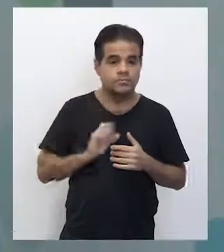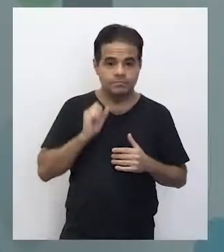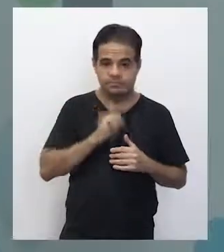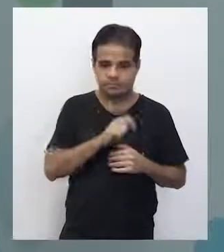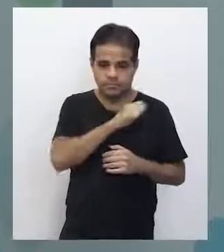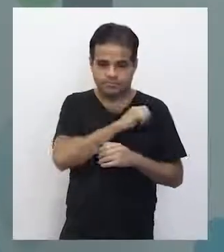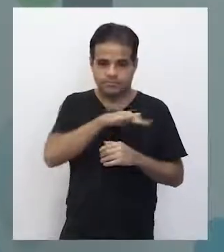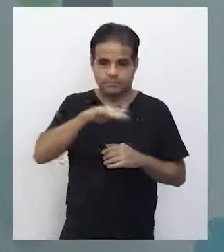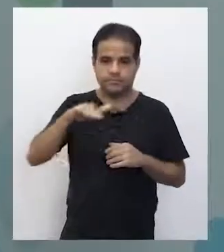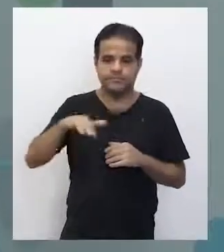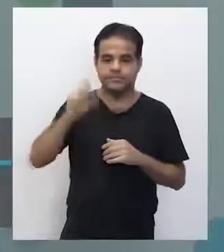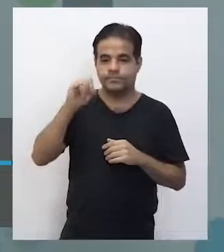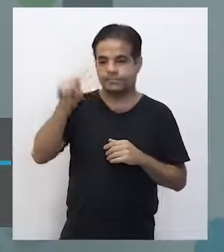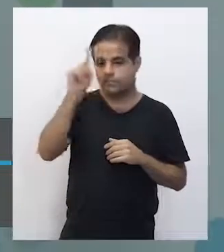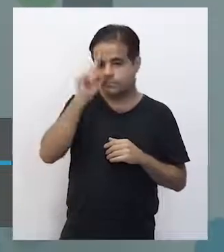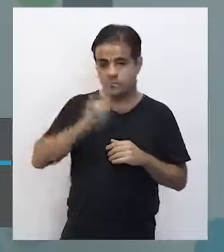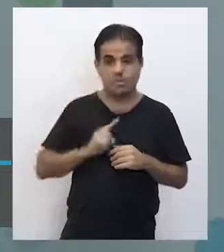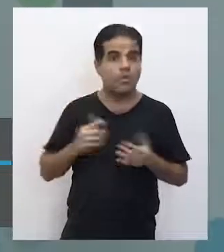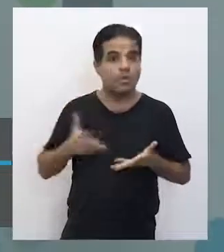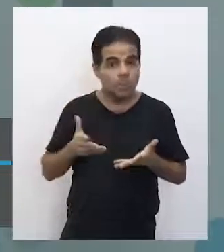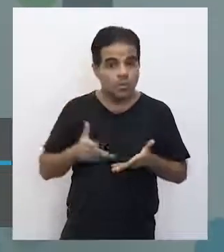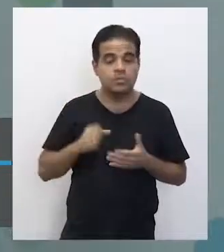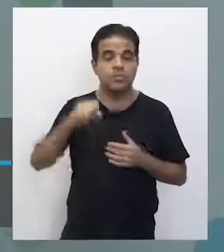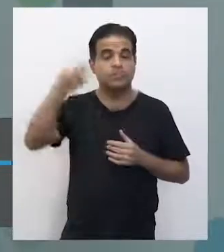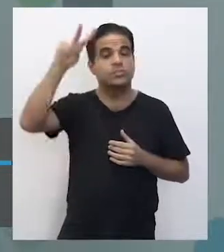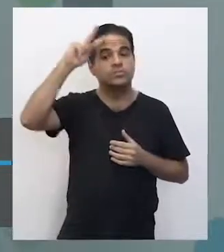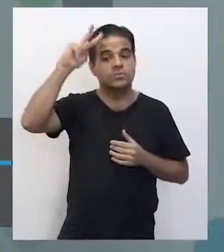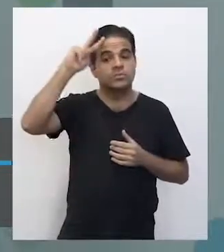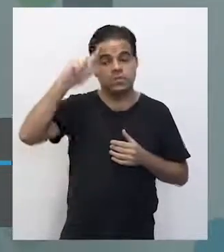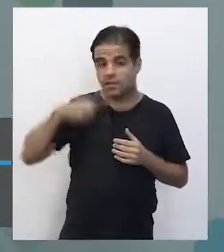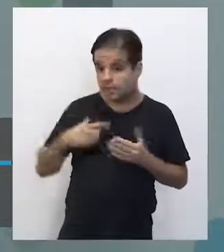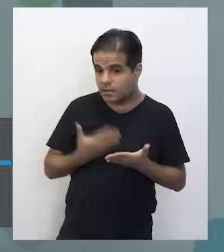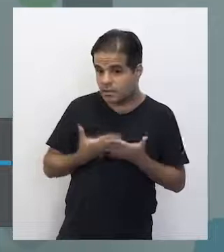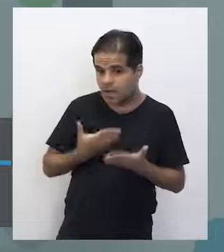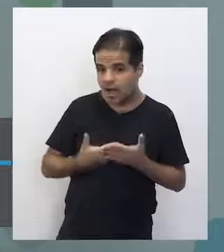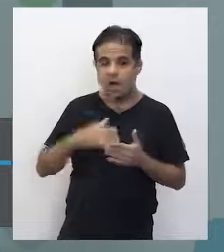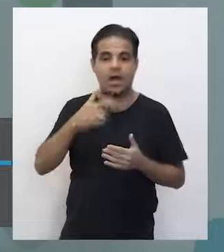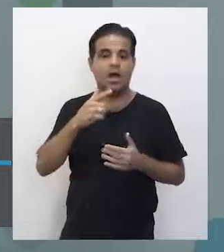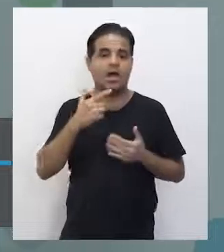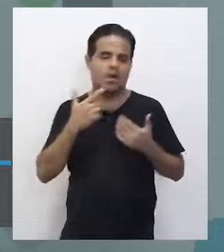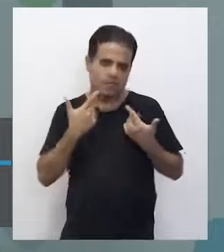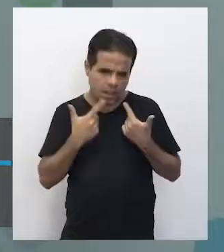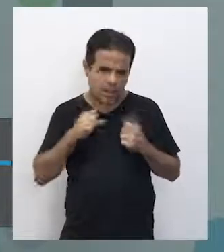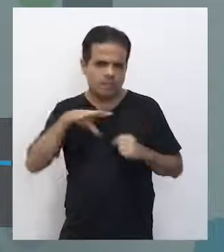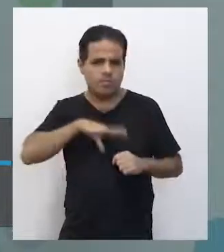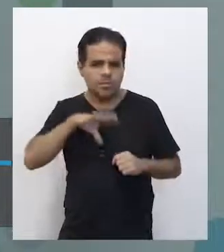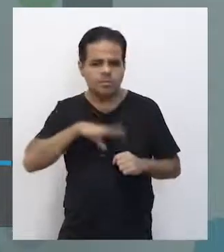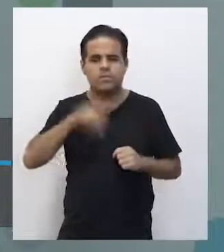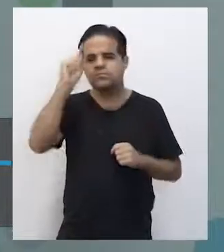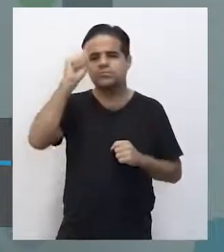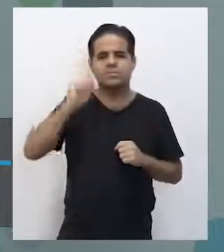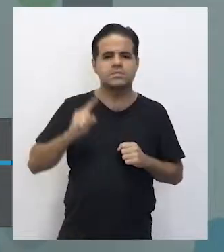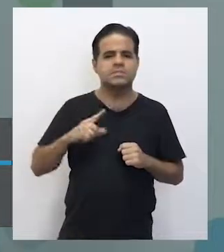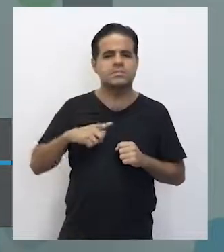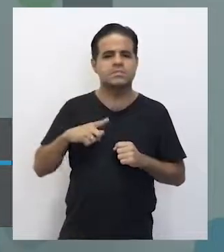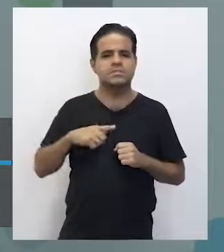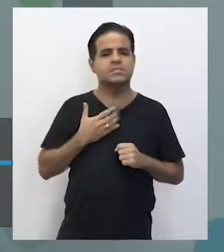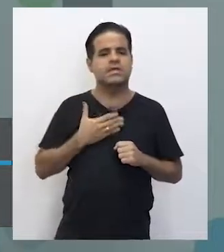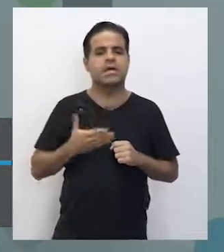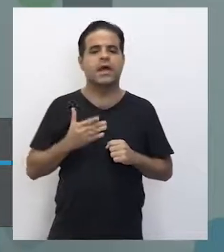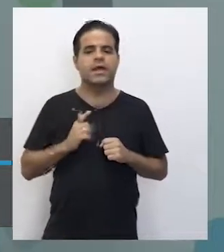alunos não sabem que hoje, segunda-feira, está tendo aula de língua portuguesa, ou não sei o que está acontecendo. A gente tem